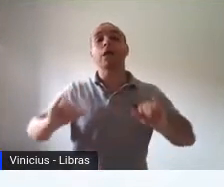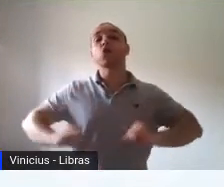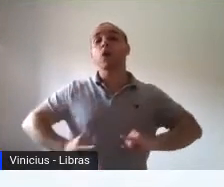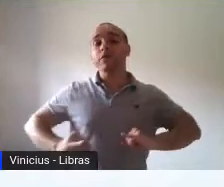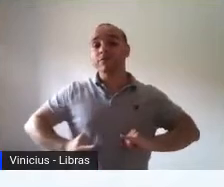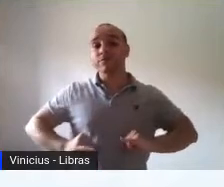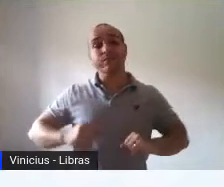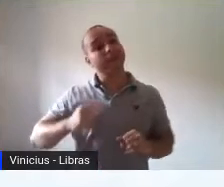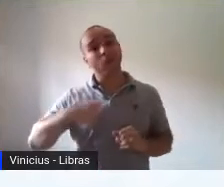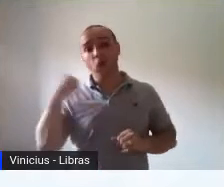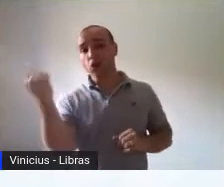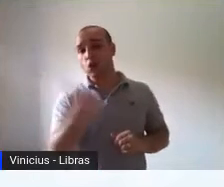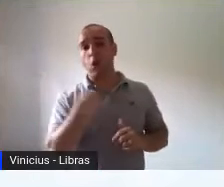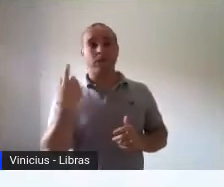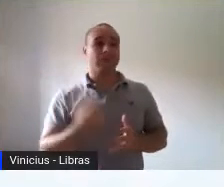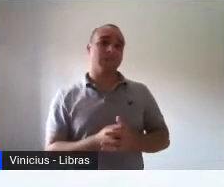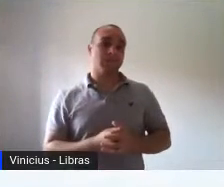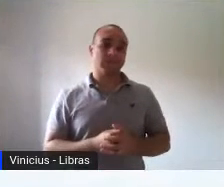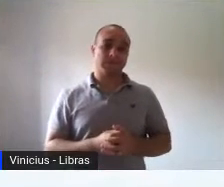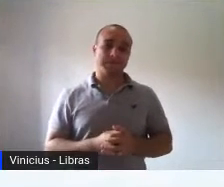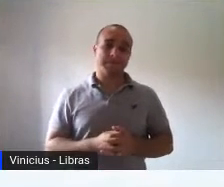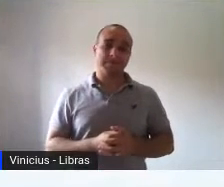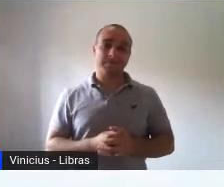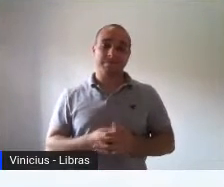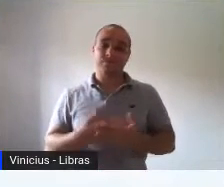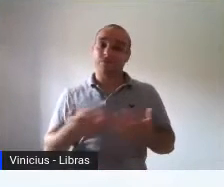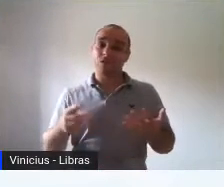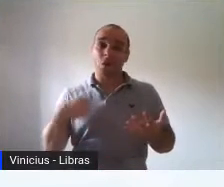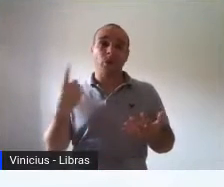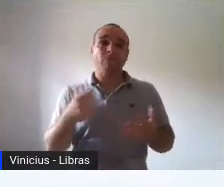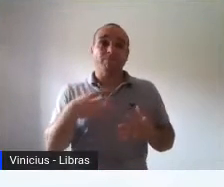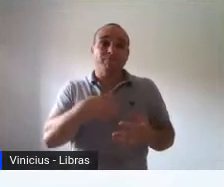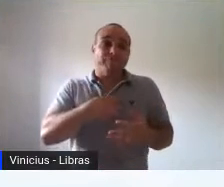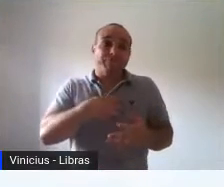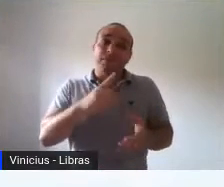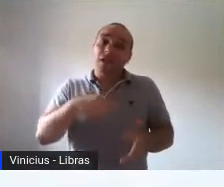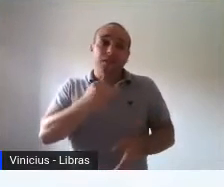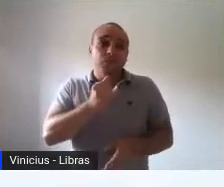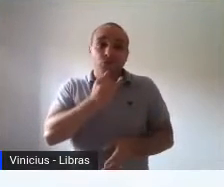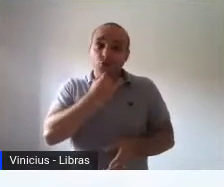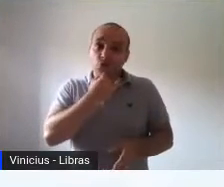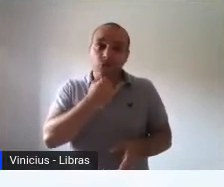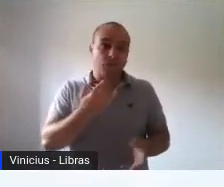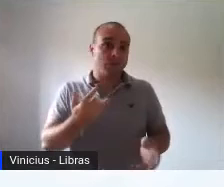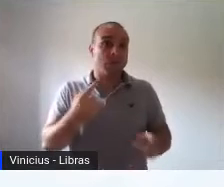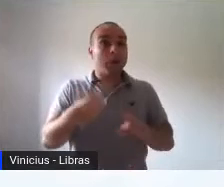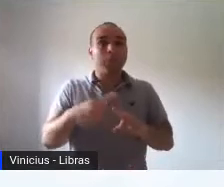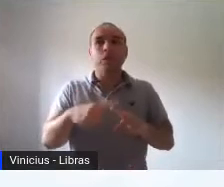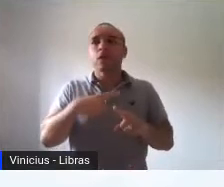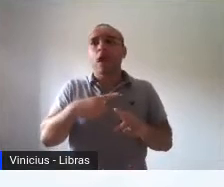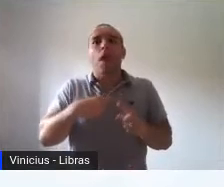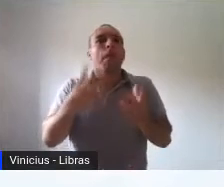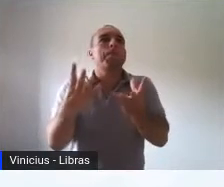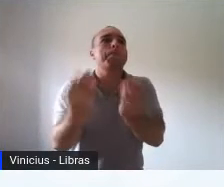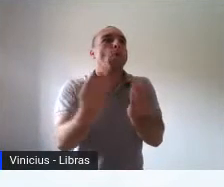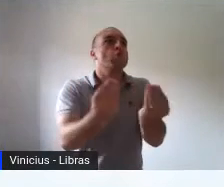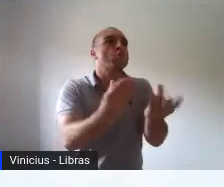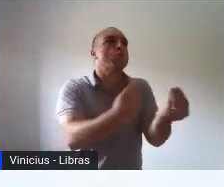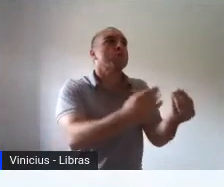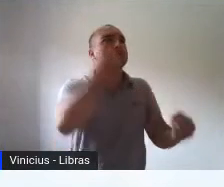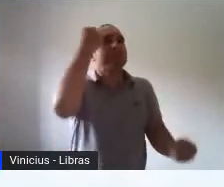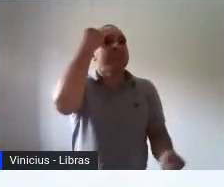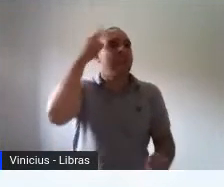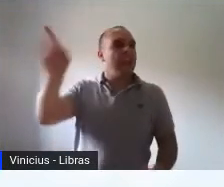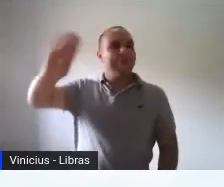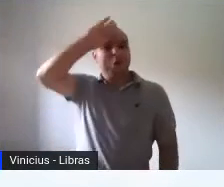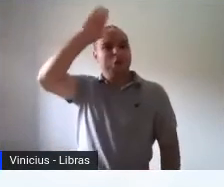política e social, né? Infelizmente, uma parte, né, da população apoia, né, alguns posicionamentos que a